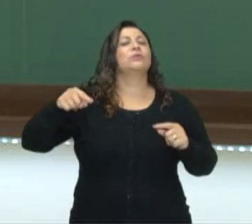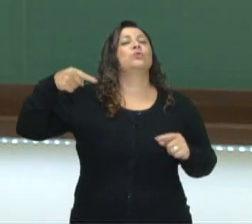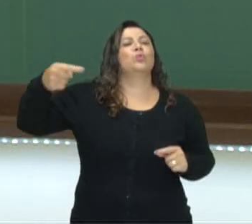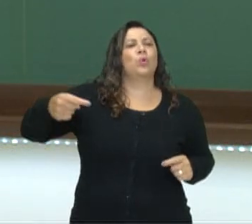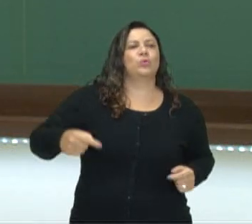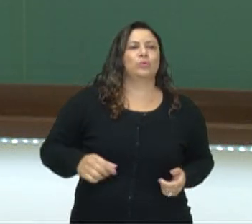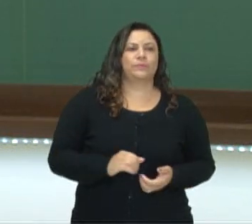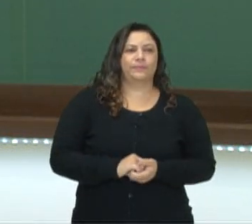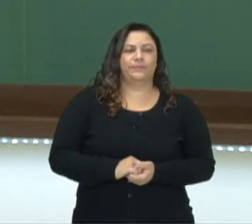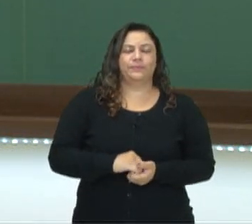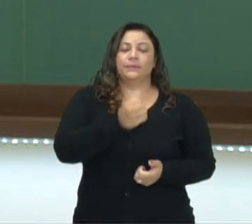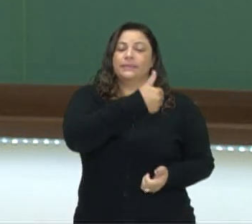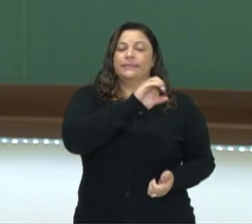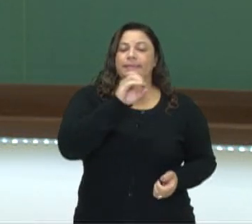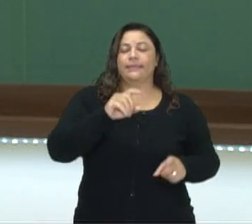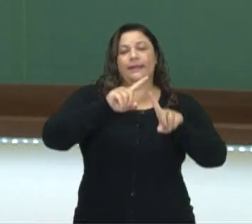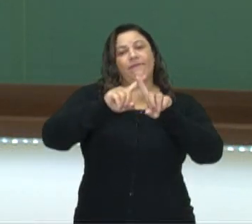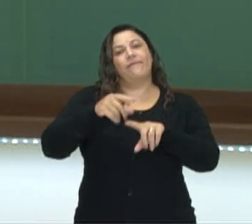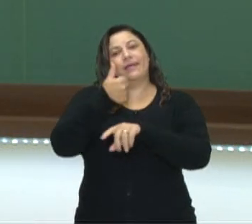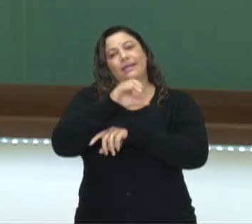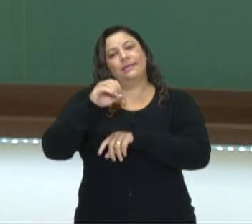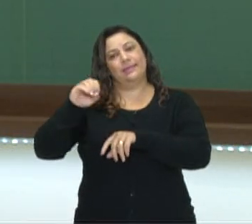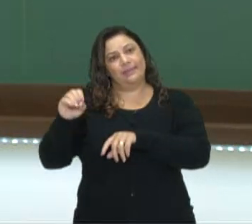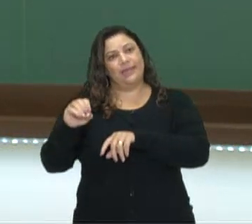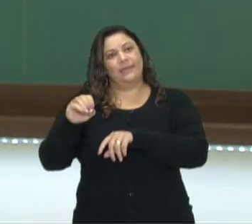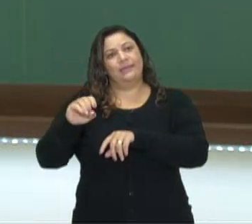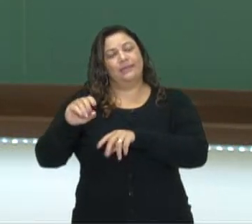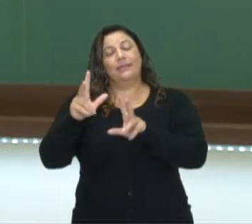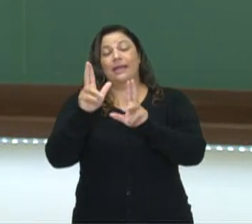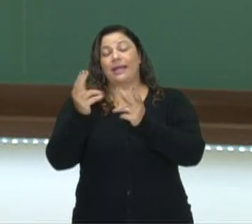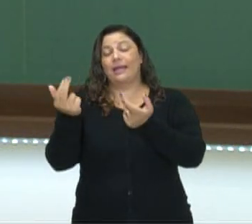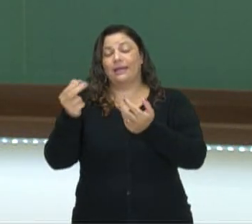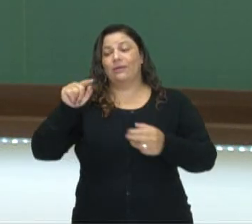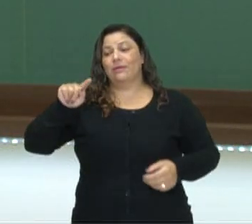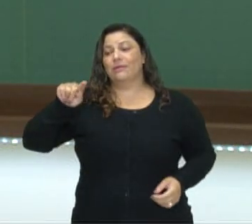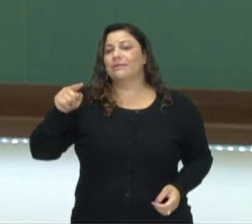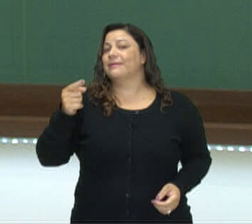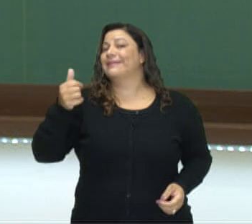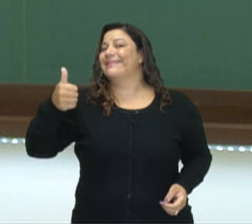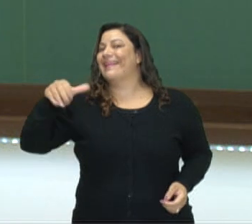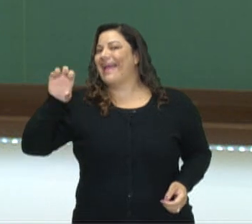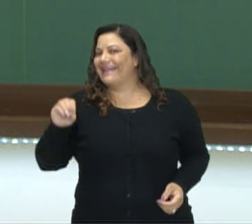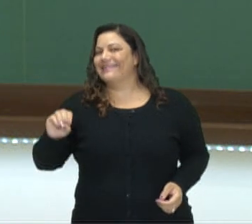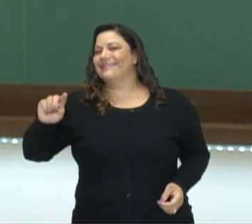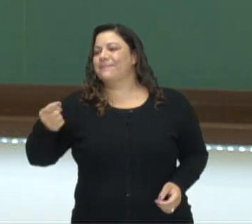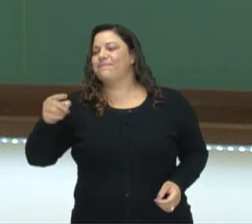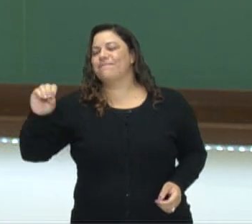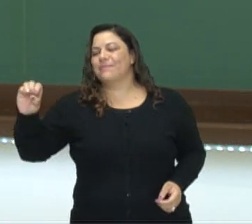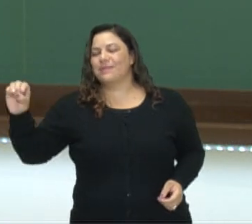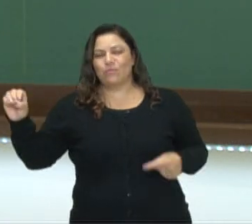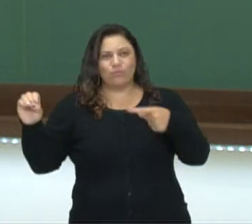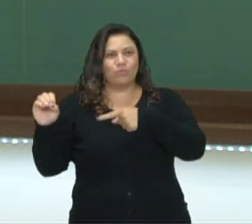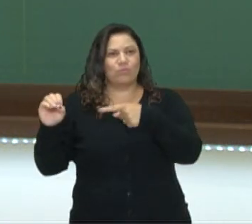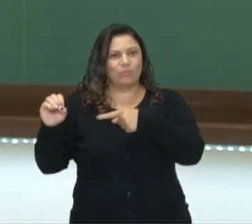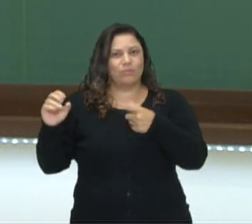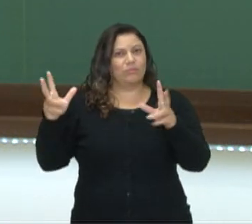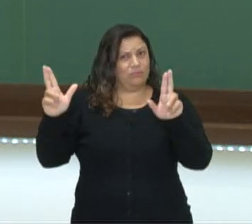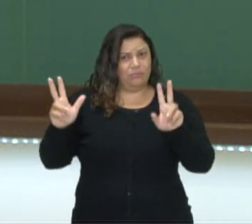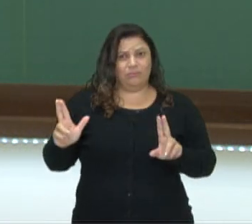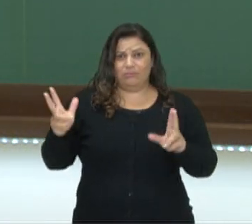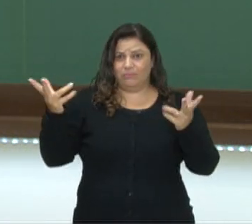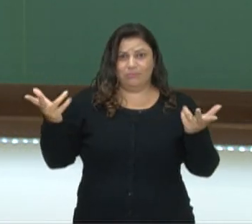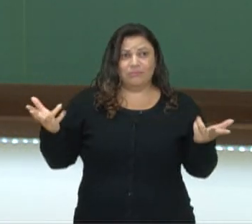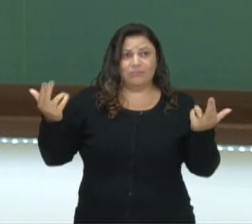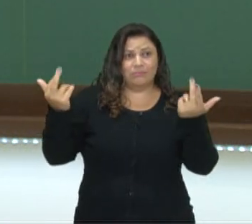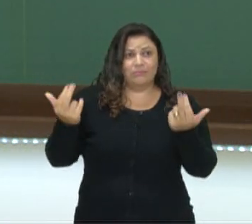próximo? 100 vezes 100 dá 10 mil, porque olha lá, 2 zeros aqui com 2 zeros aqui. Como